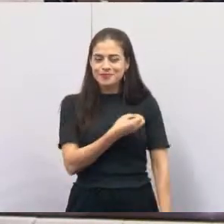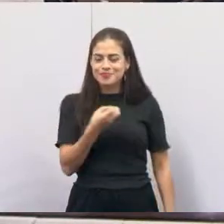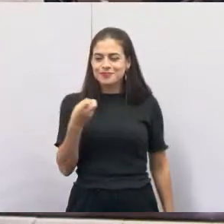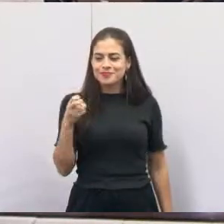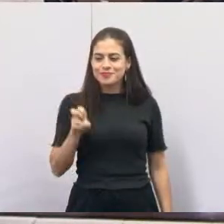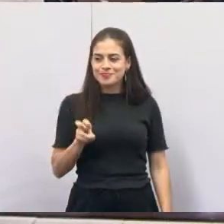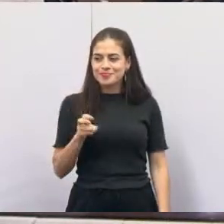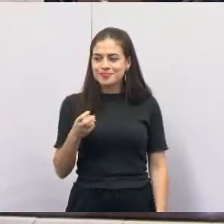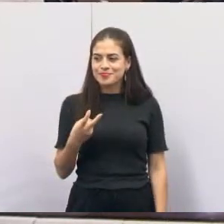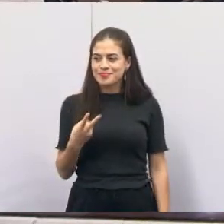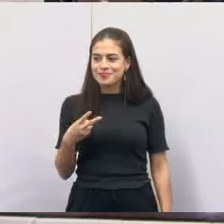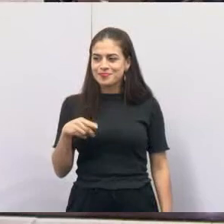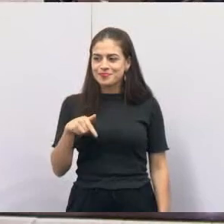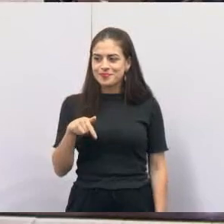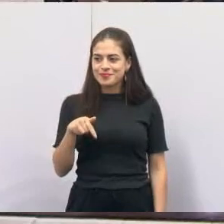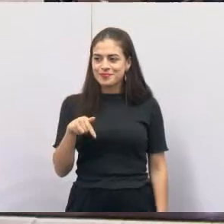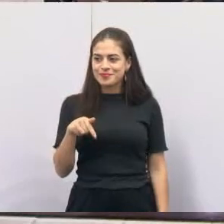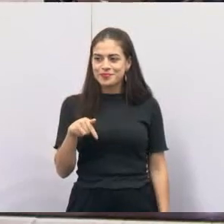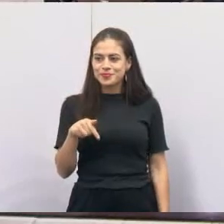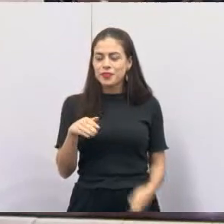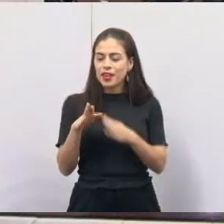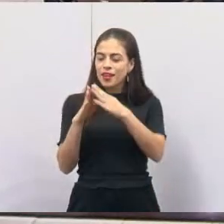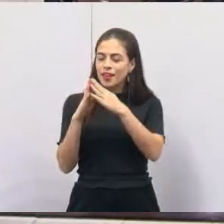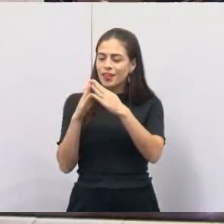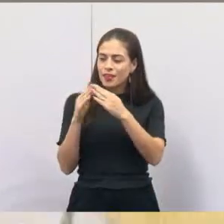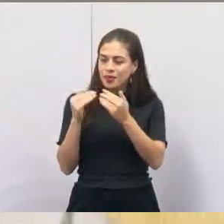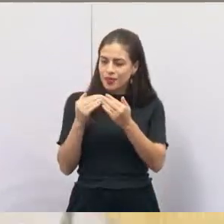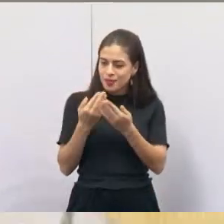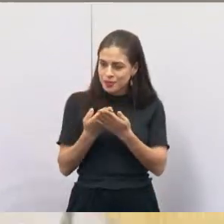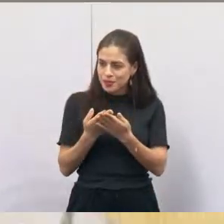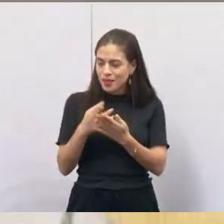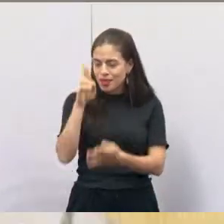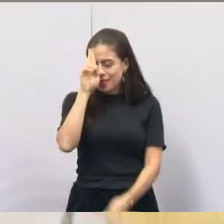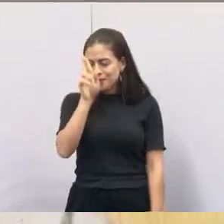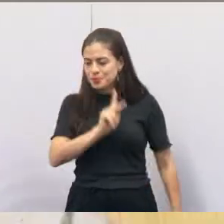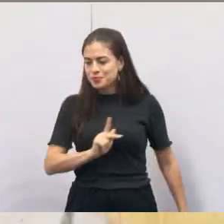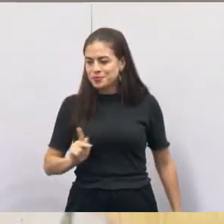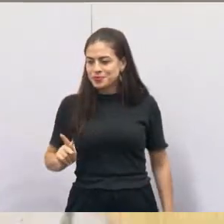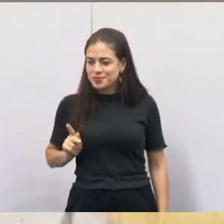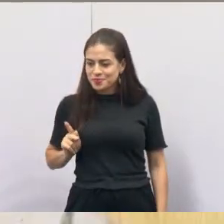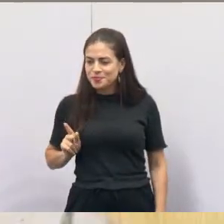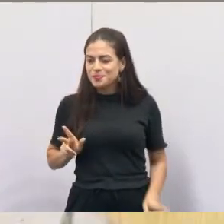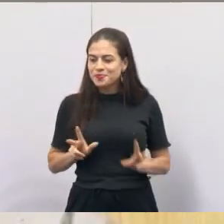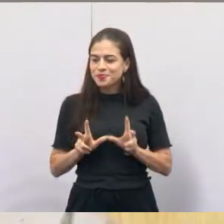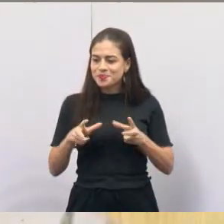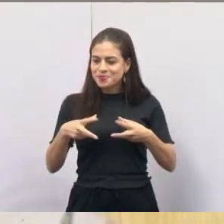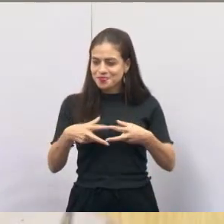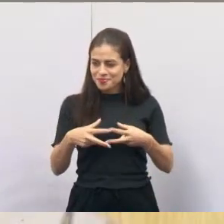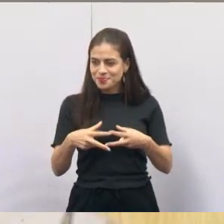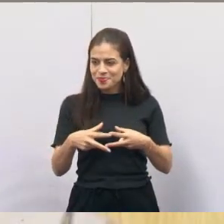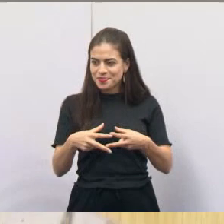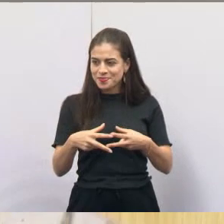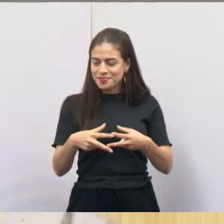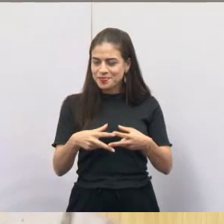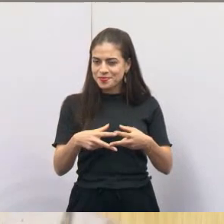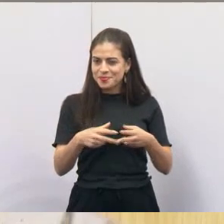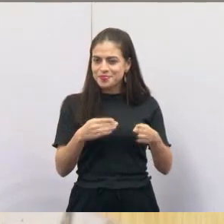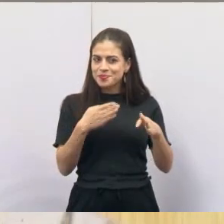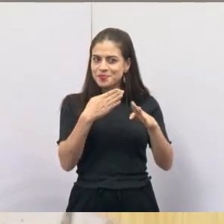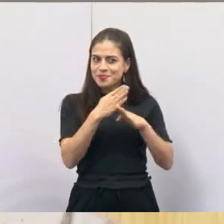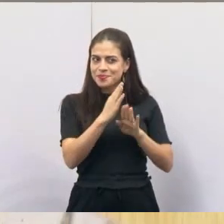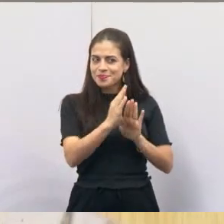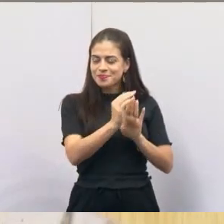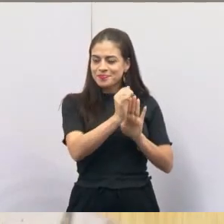527. Requeremos ao excelentíssimo senhor presidente desta casa, ouvido e aprovado pela